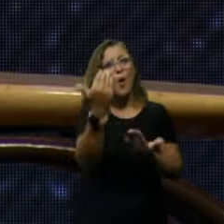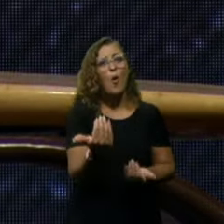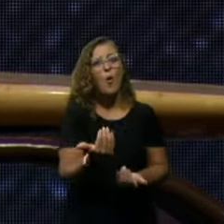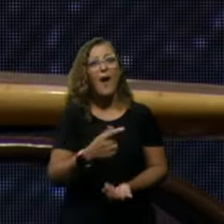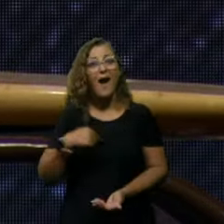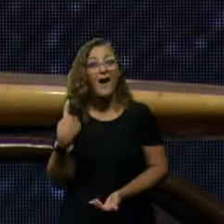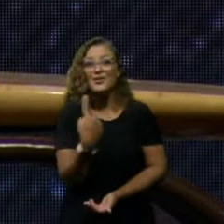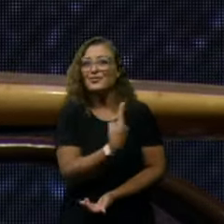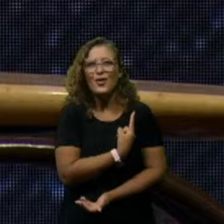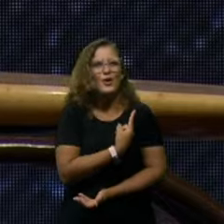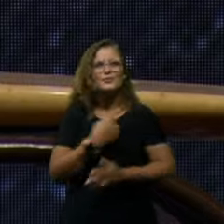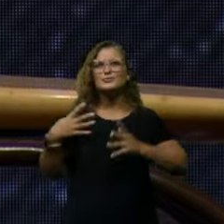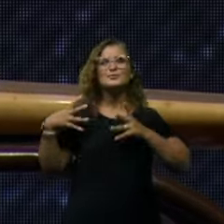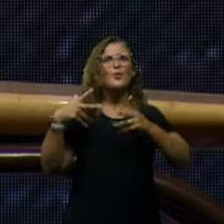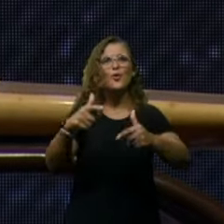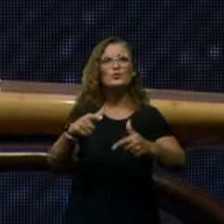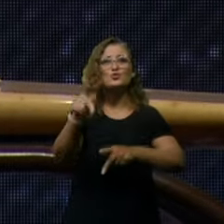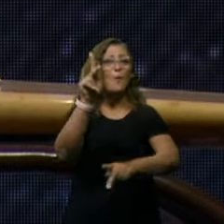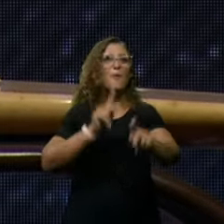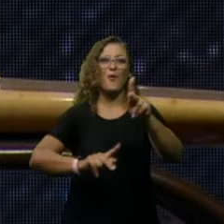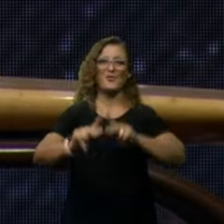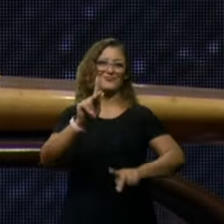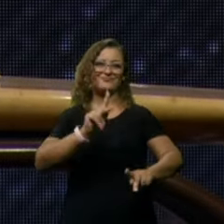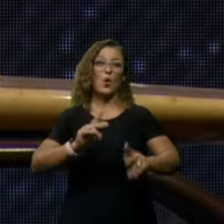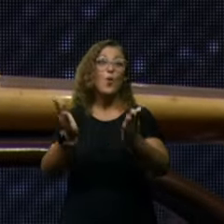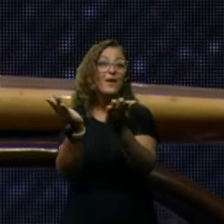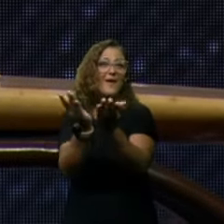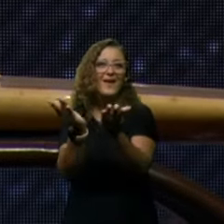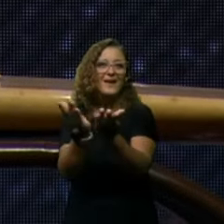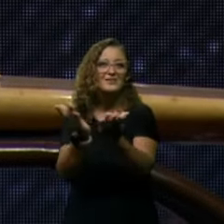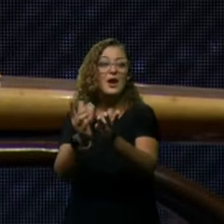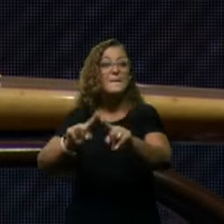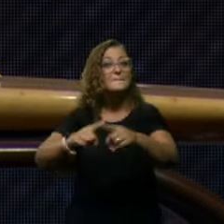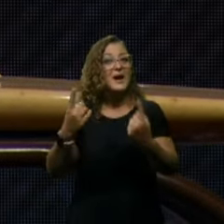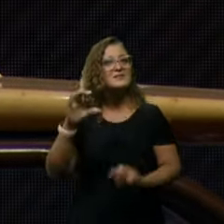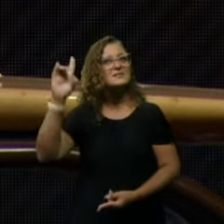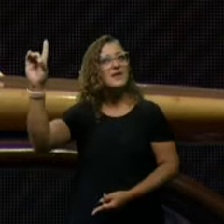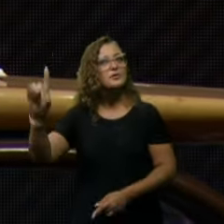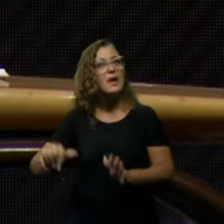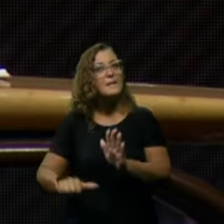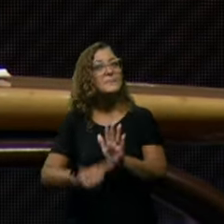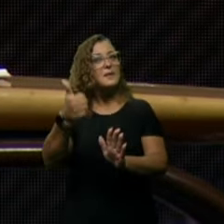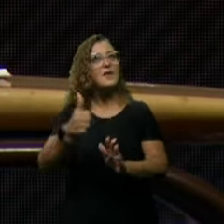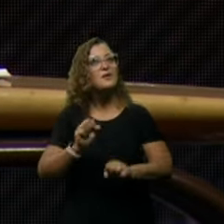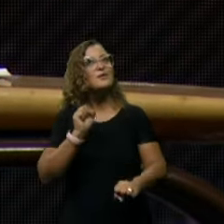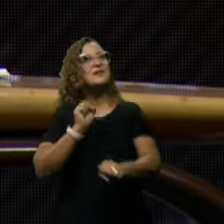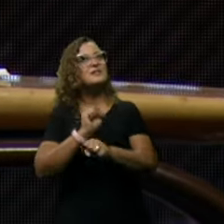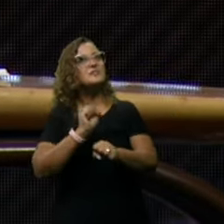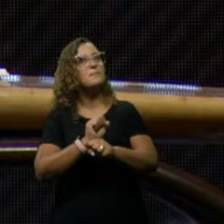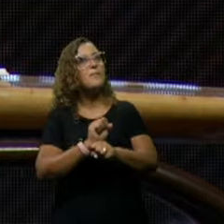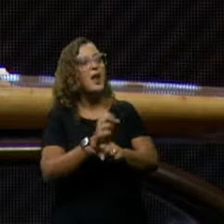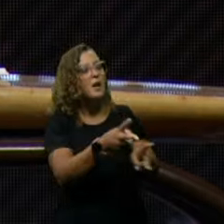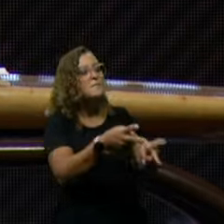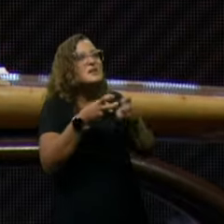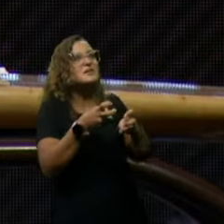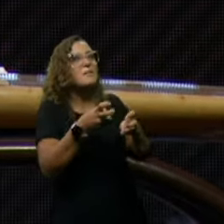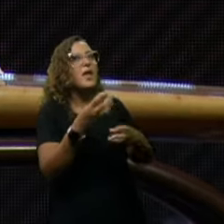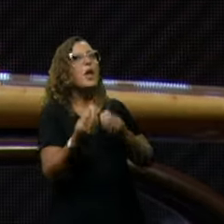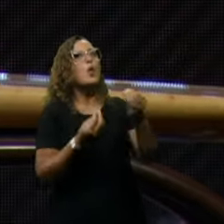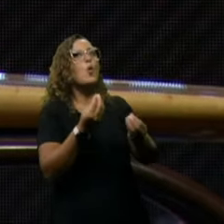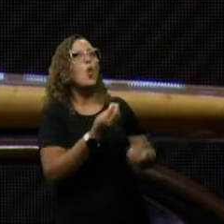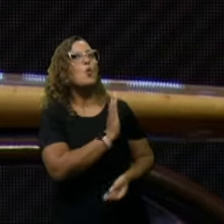Através disso para nos honrar ele quer ver como você vai fazer isso como você vai expressar essa honra agora